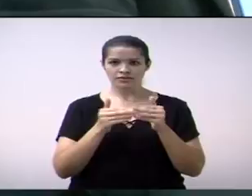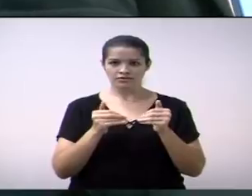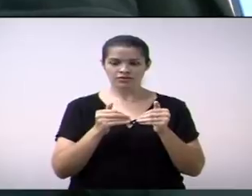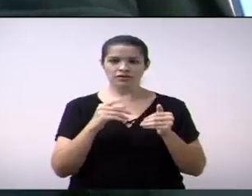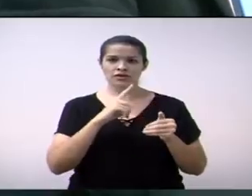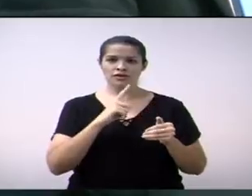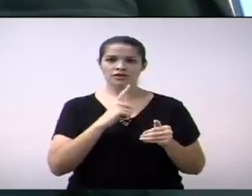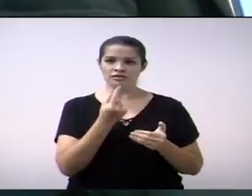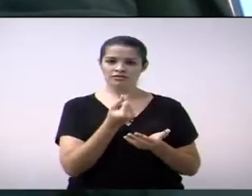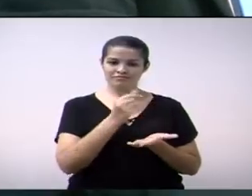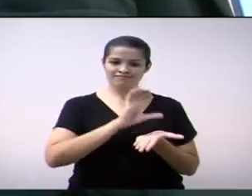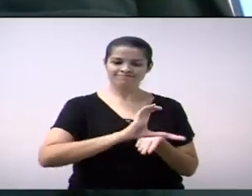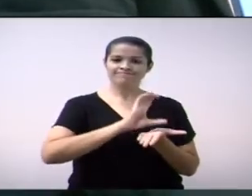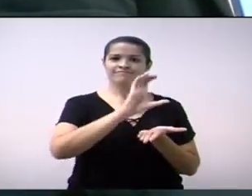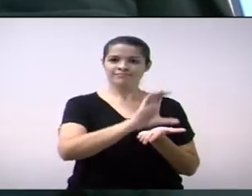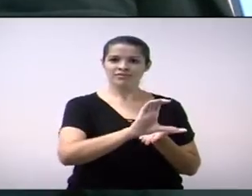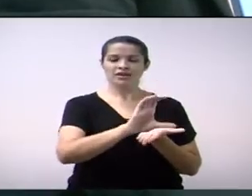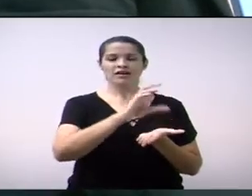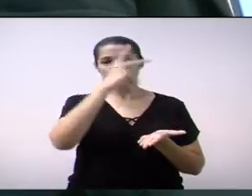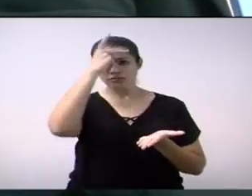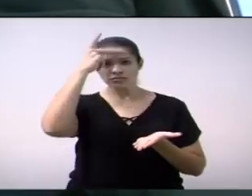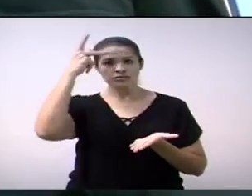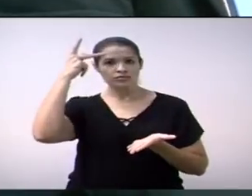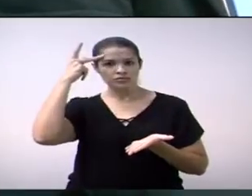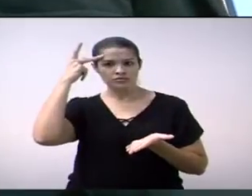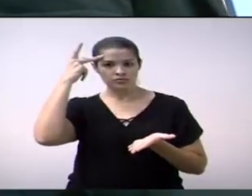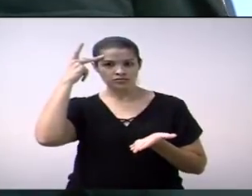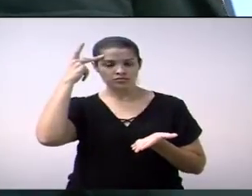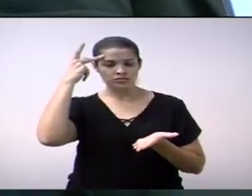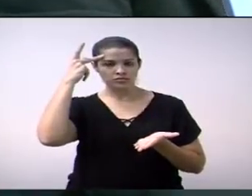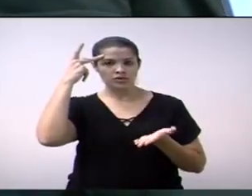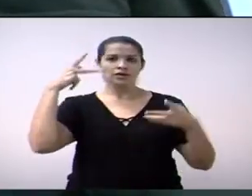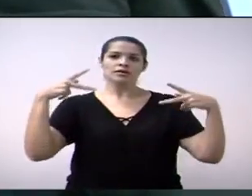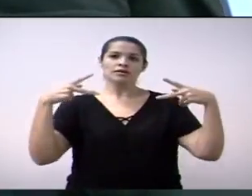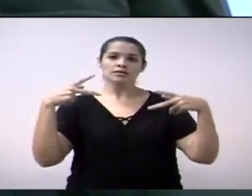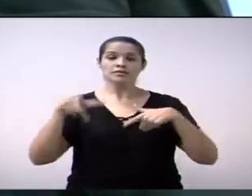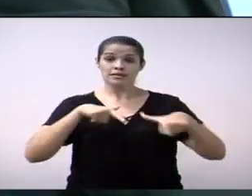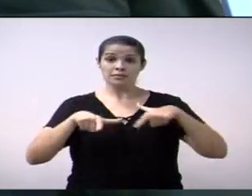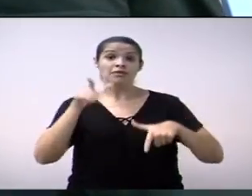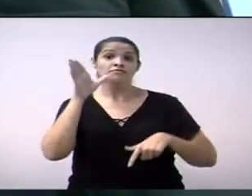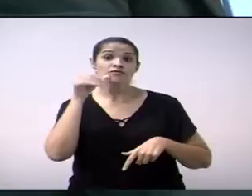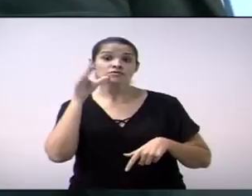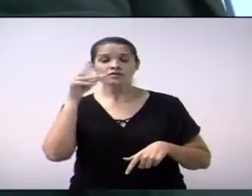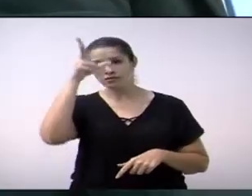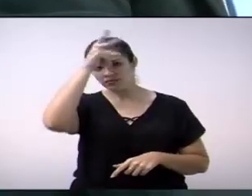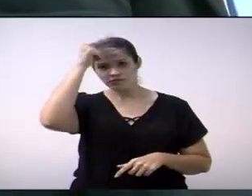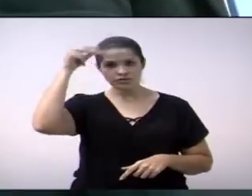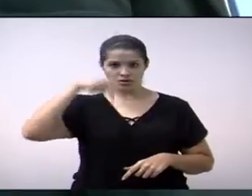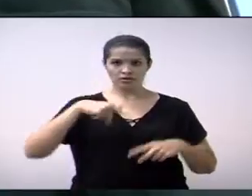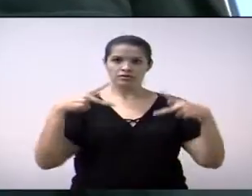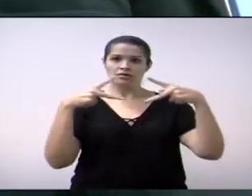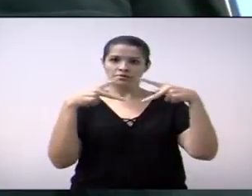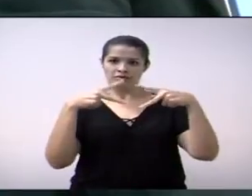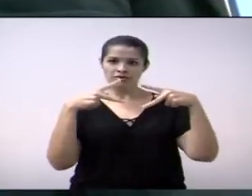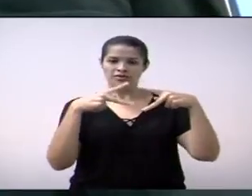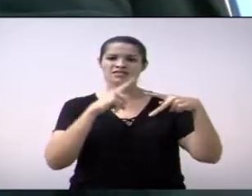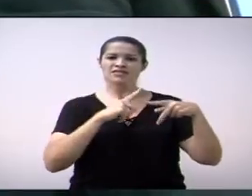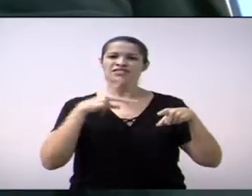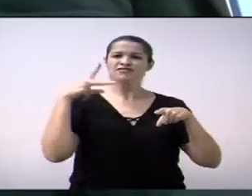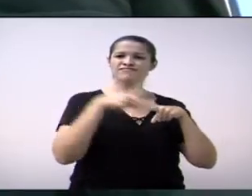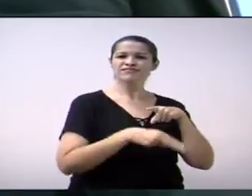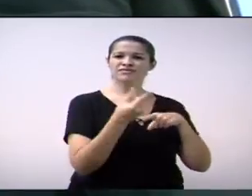insalubridade para os servidores da área da Prefeitura afetadas pelo corte do benefício em outubro do ano passado. De